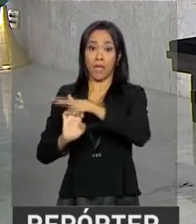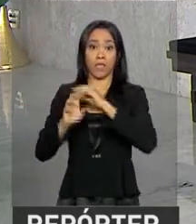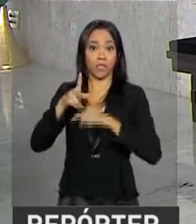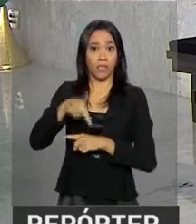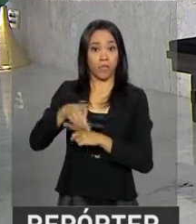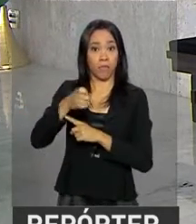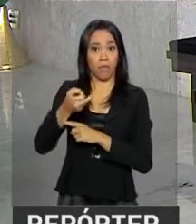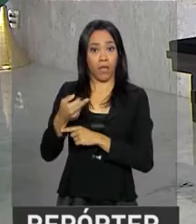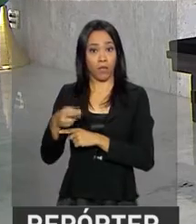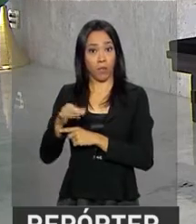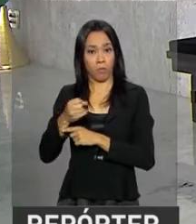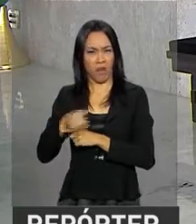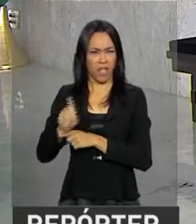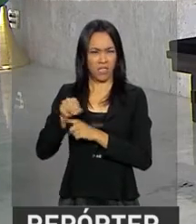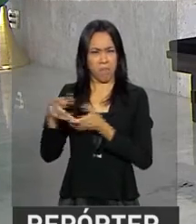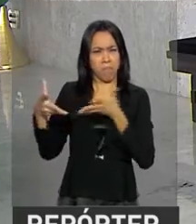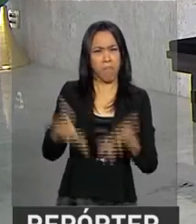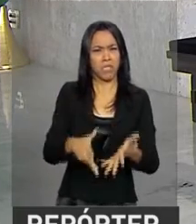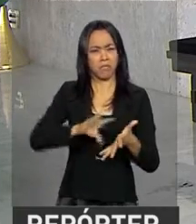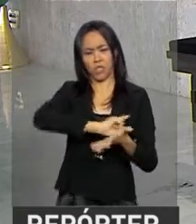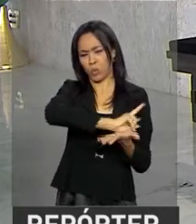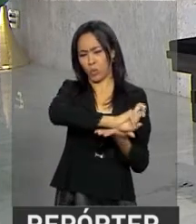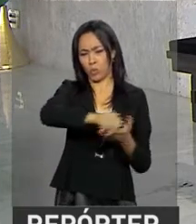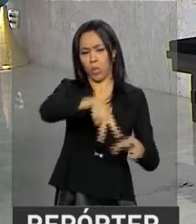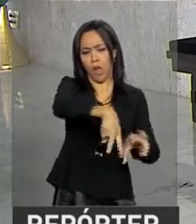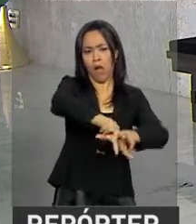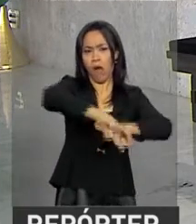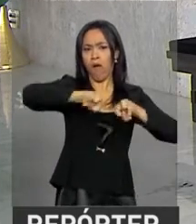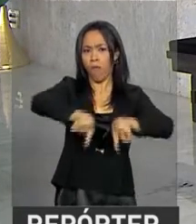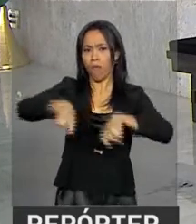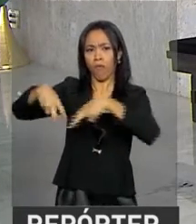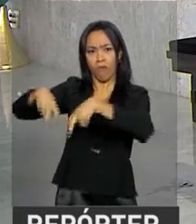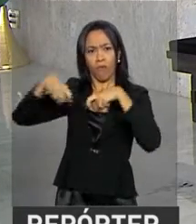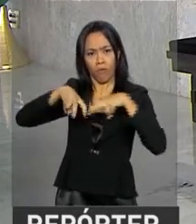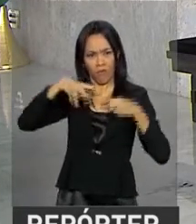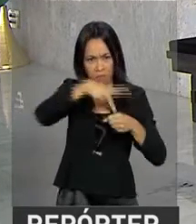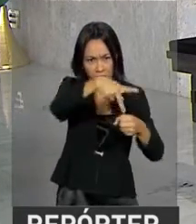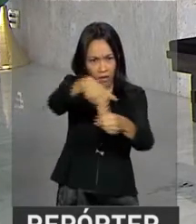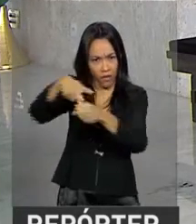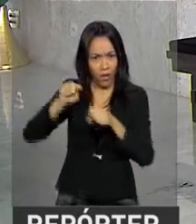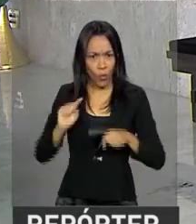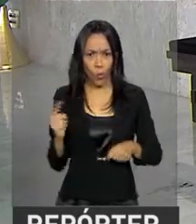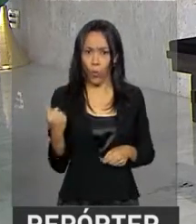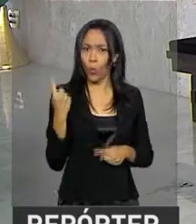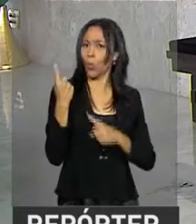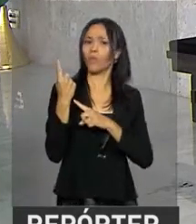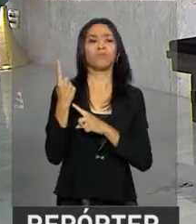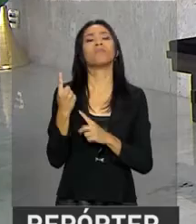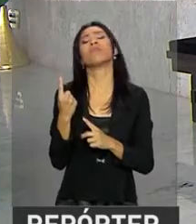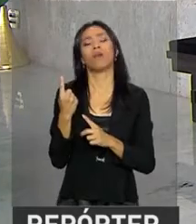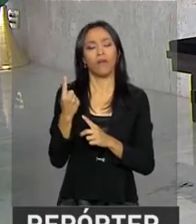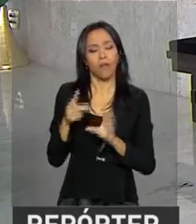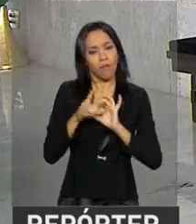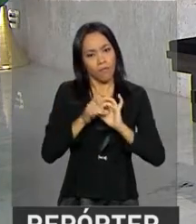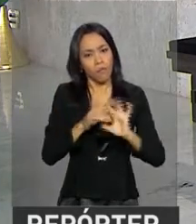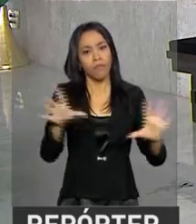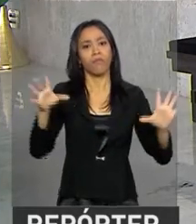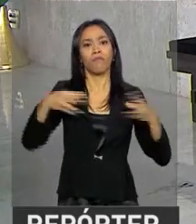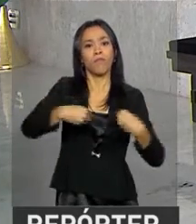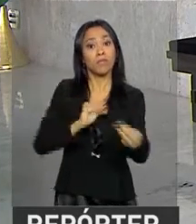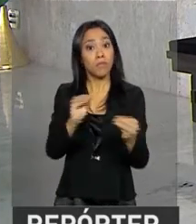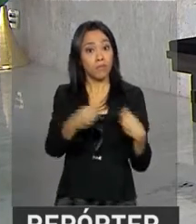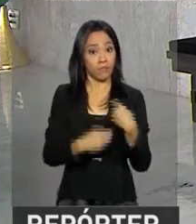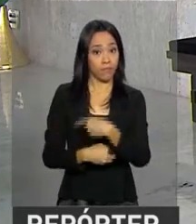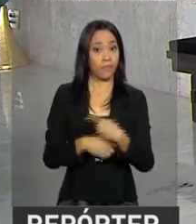participar de todos os blocos de exploração no pré sal eles vão analisar as sugestões de mudança no texto original